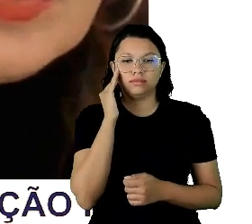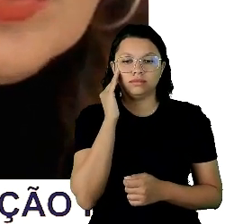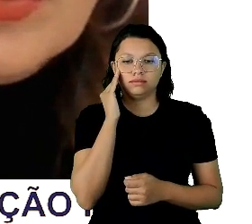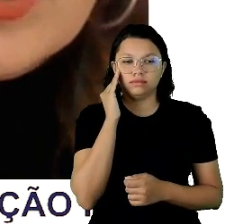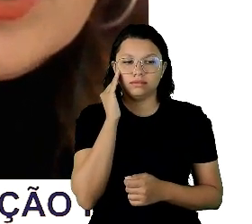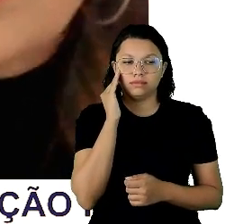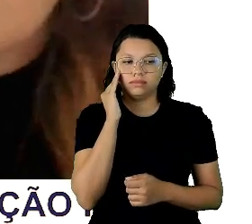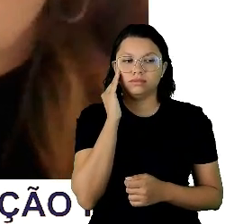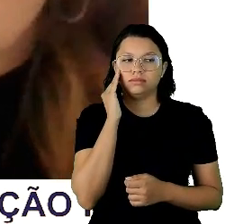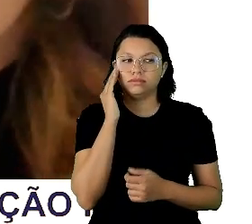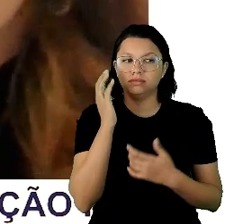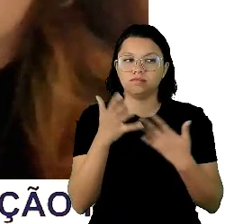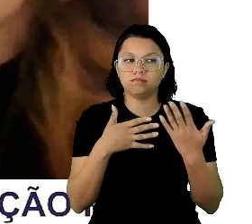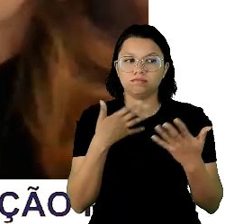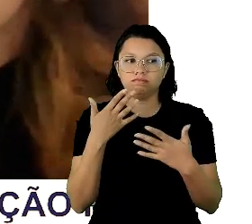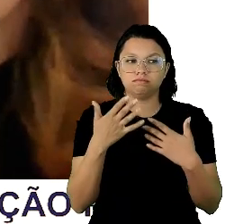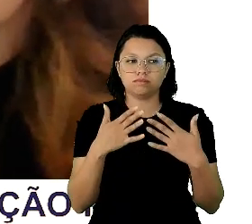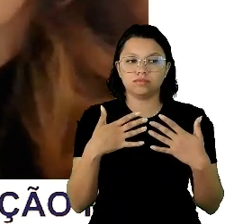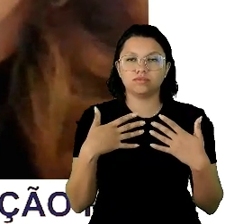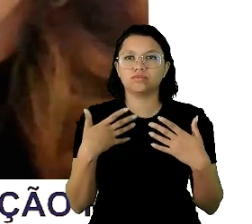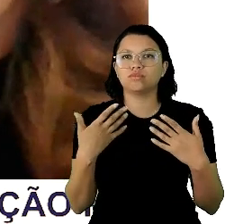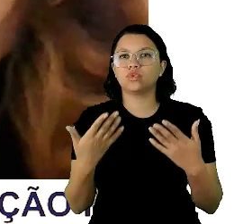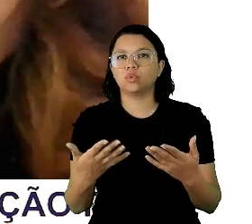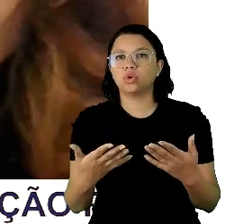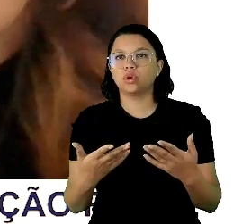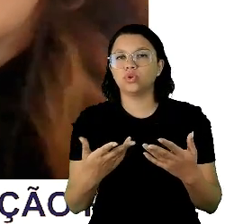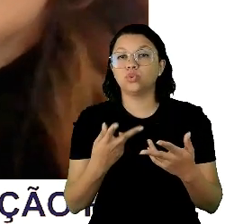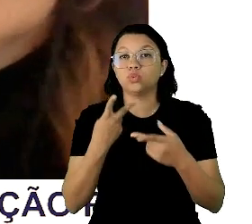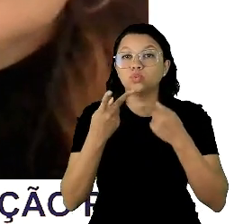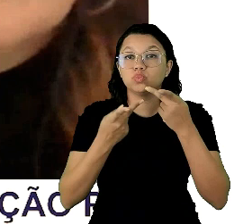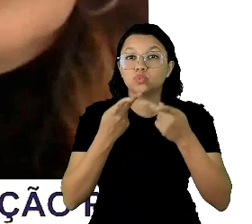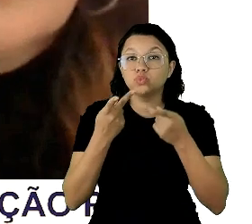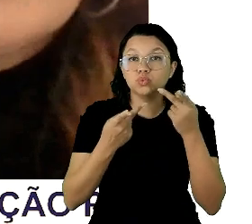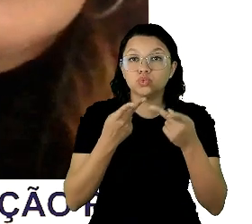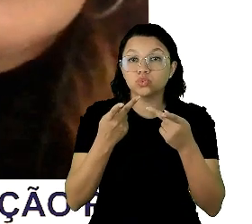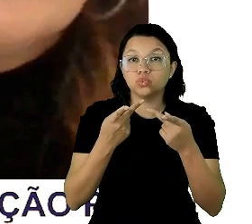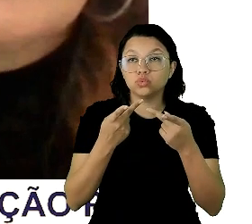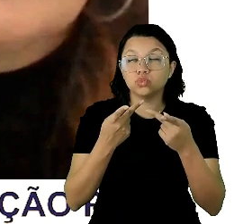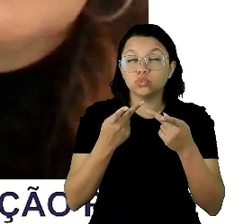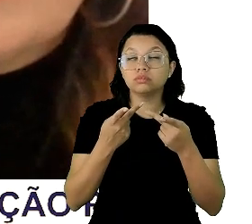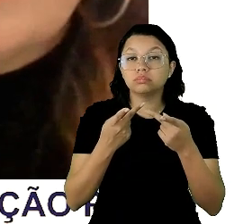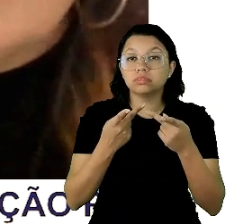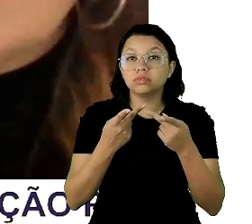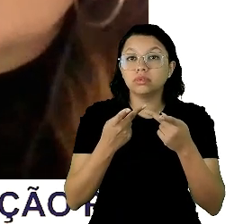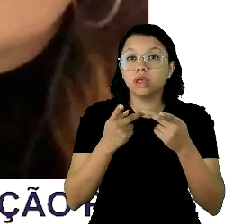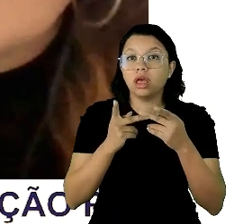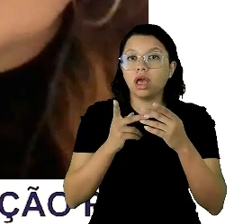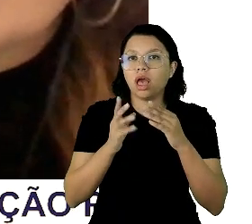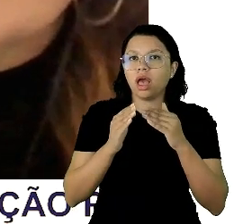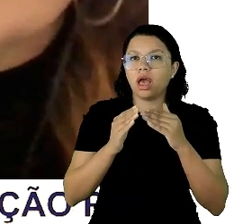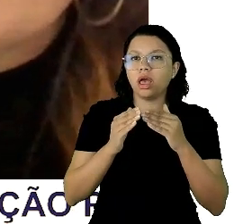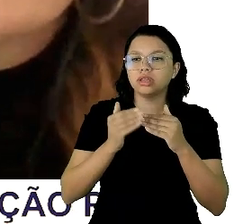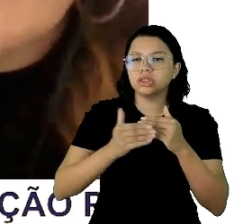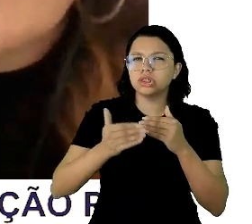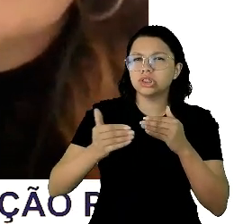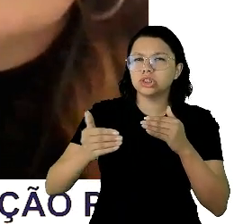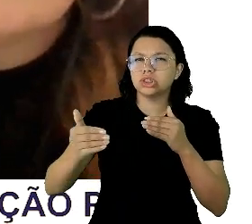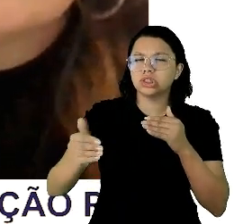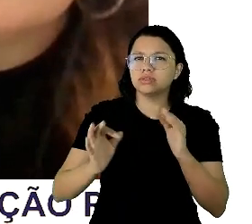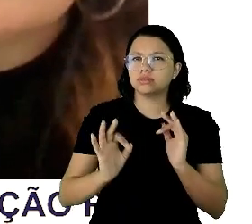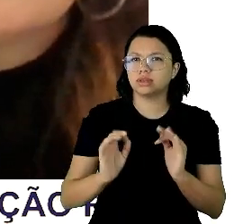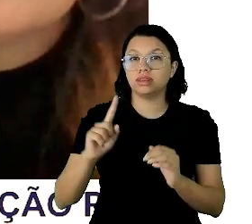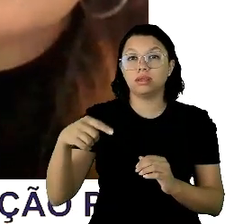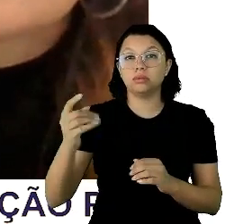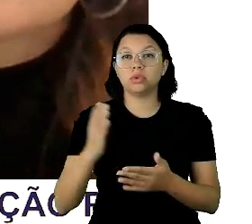quando o discurso faz sentido, né? Depois de alguma experiência, a gente